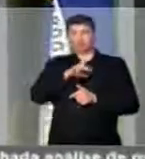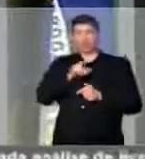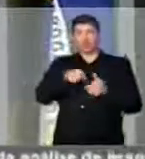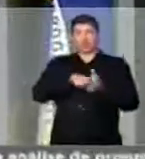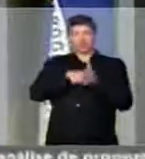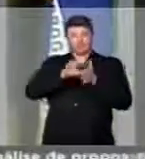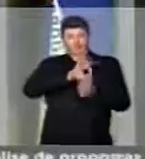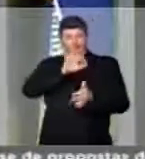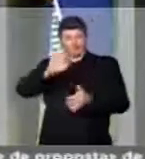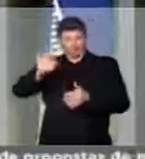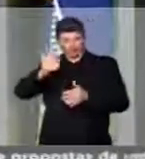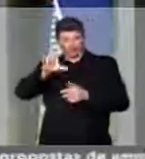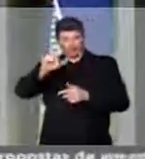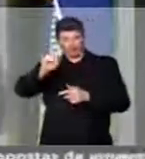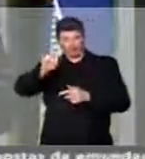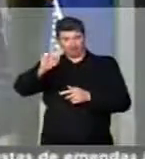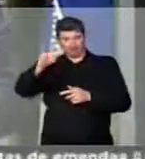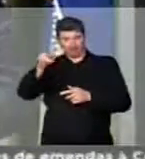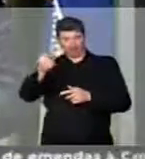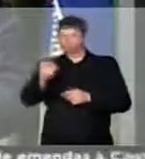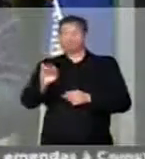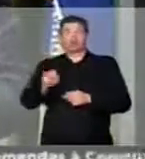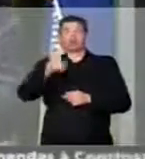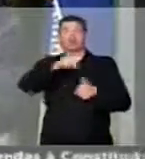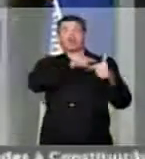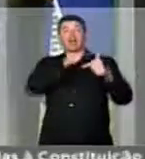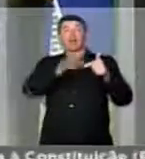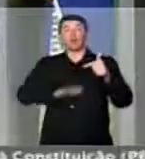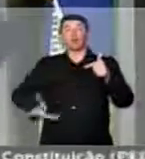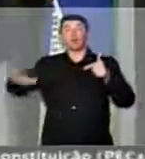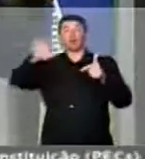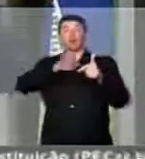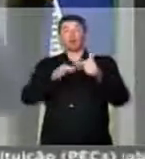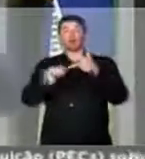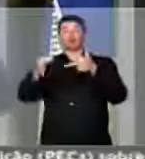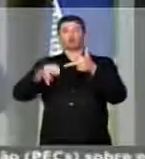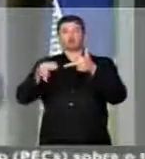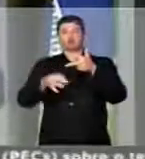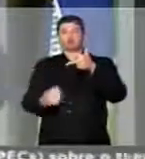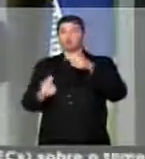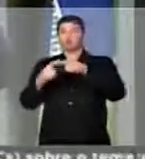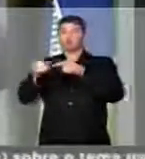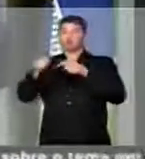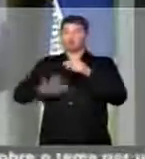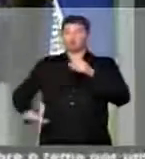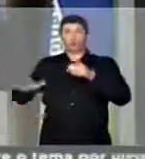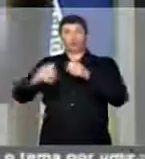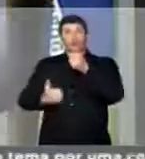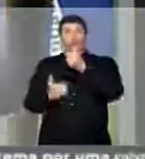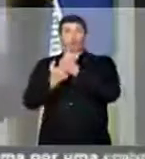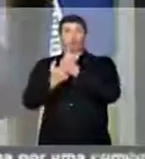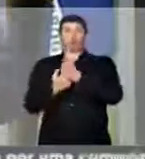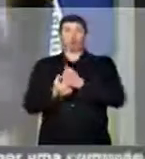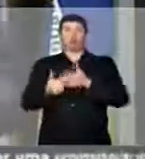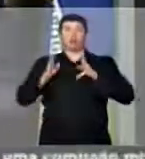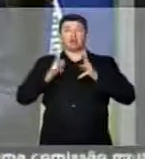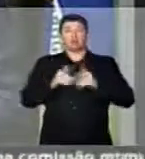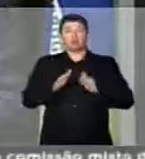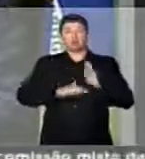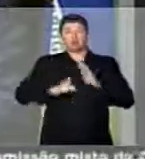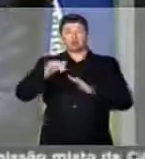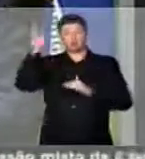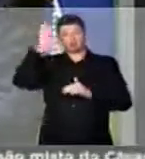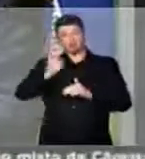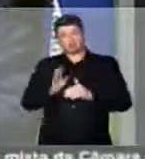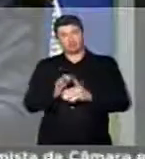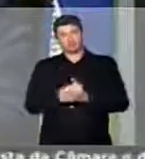Jato, está agredindo o judiciário, que apoia as investigações, que está passando a limpo esse